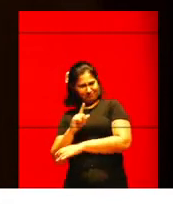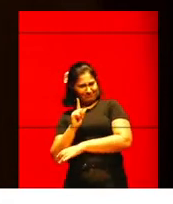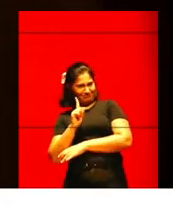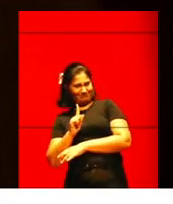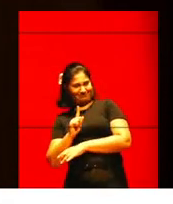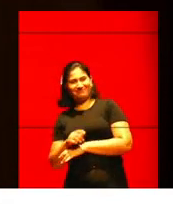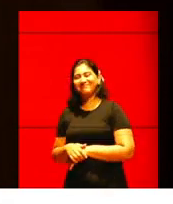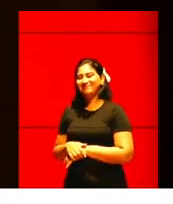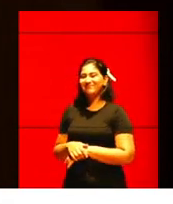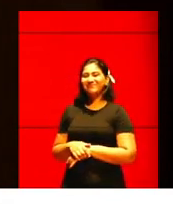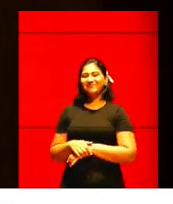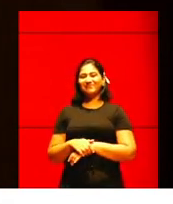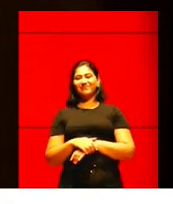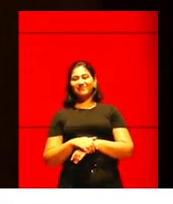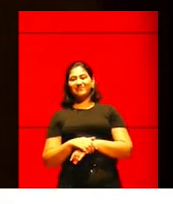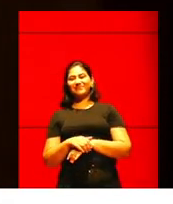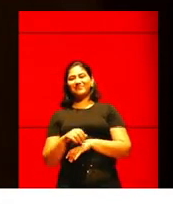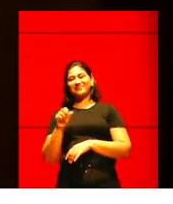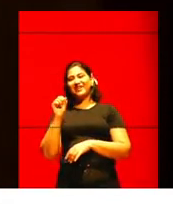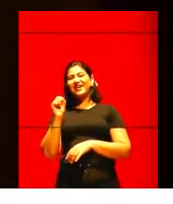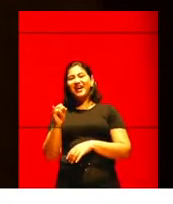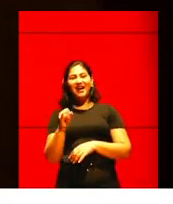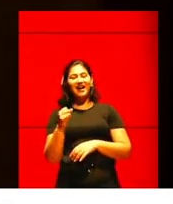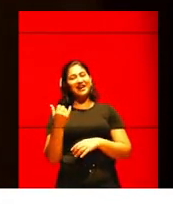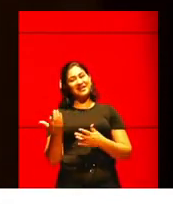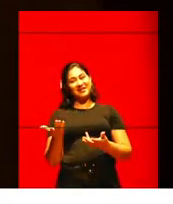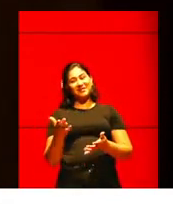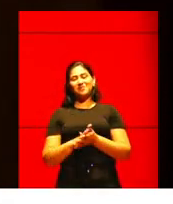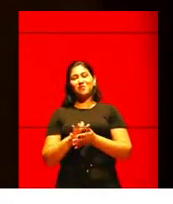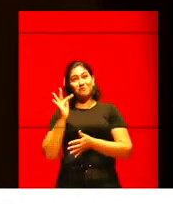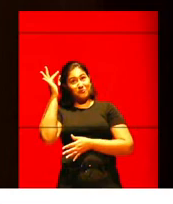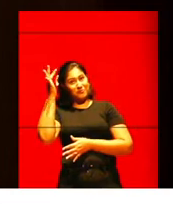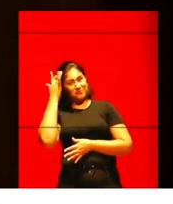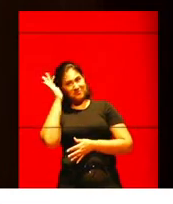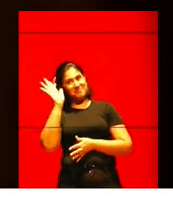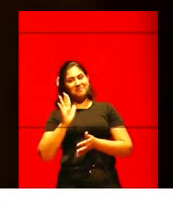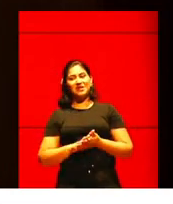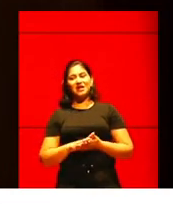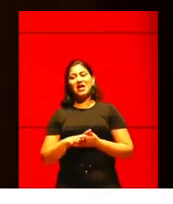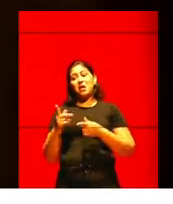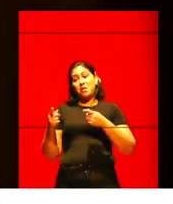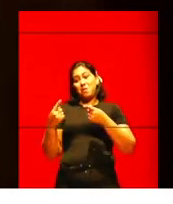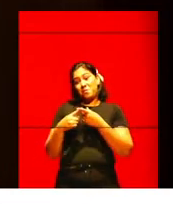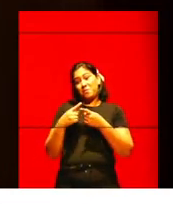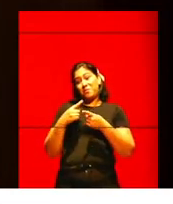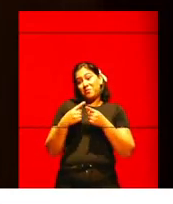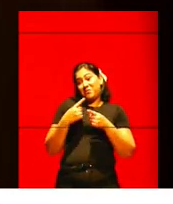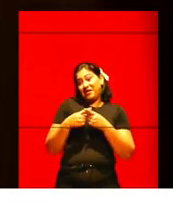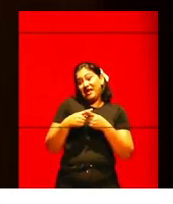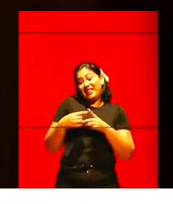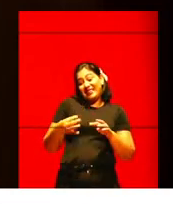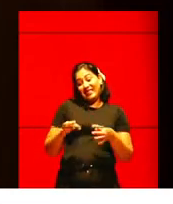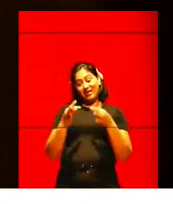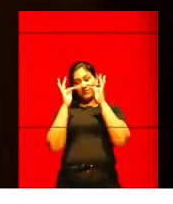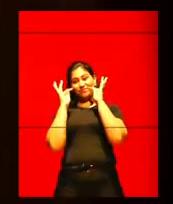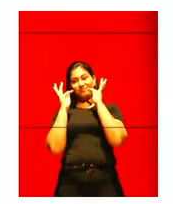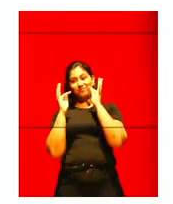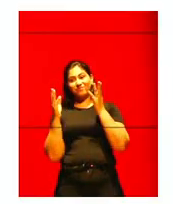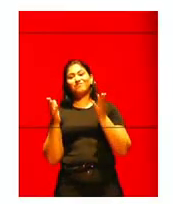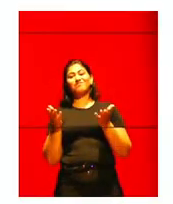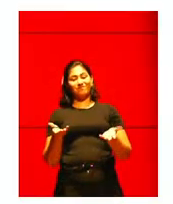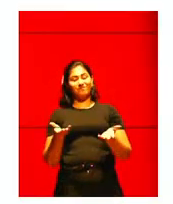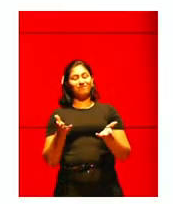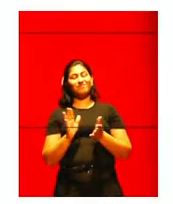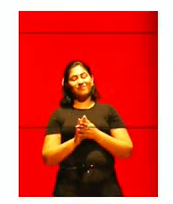Não. Com o inventário Alexia, que cozinha, eu compro Alexia. Isso é, ó, exaltação das máquinas. Não viver sem,